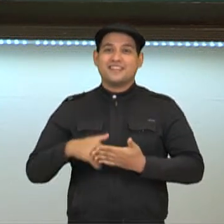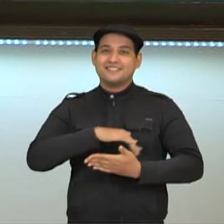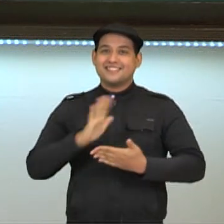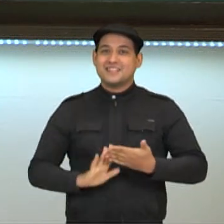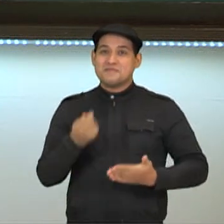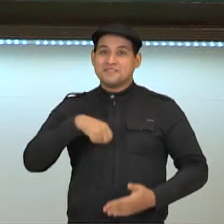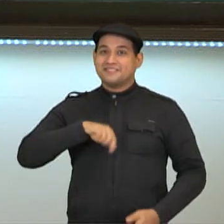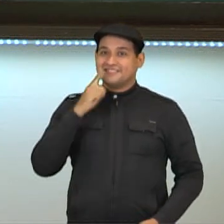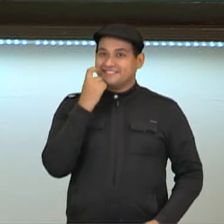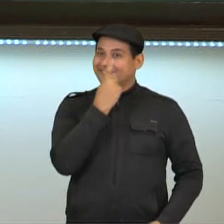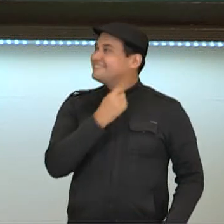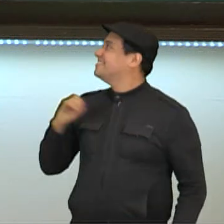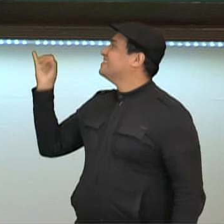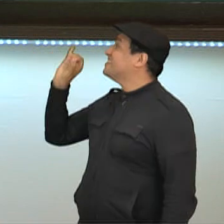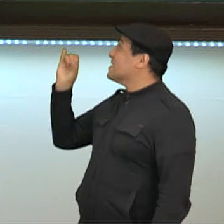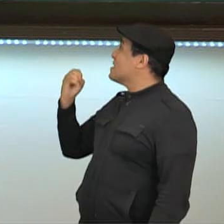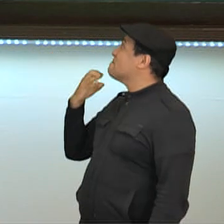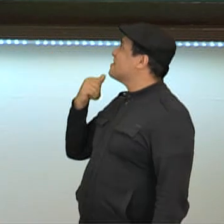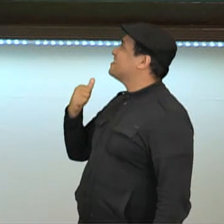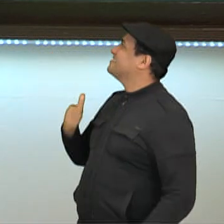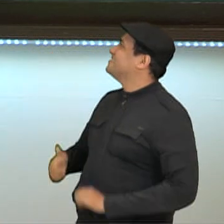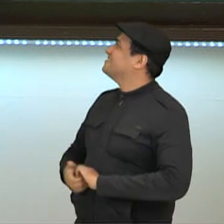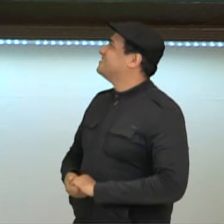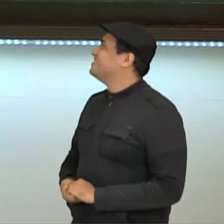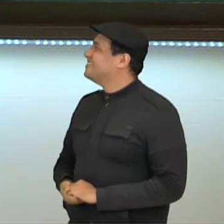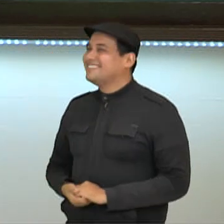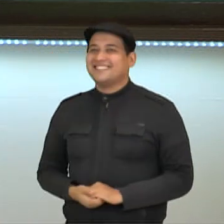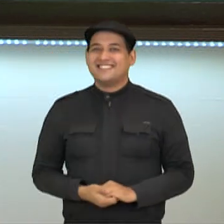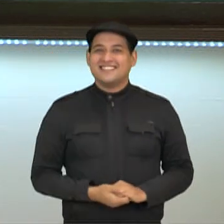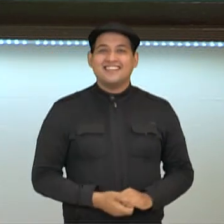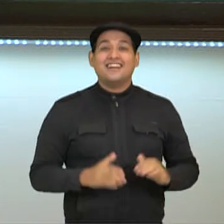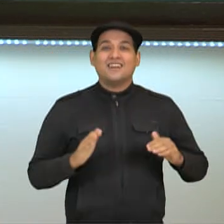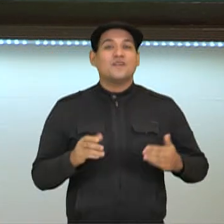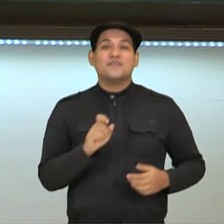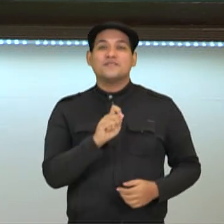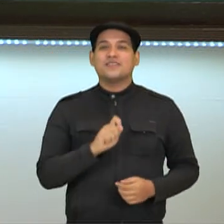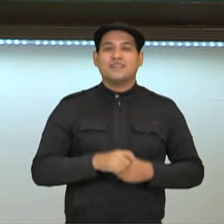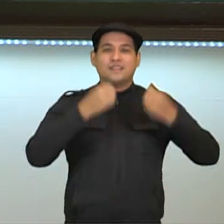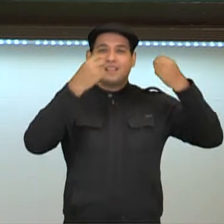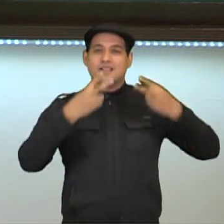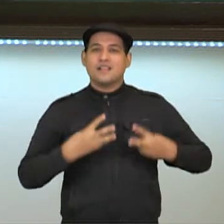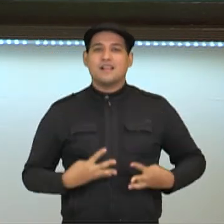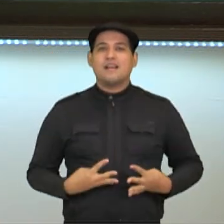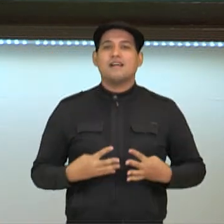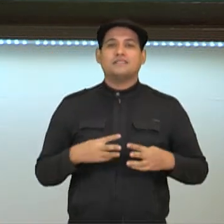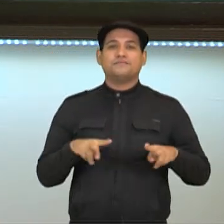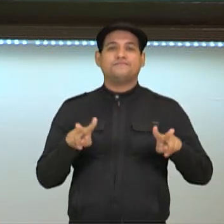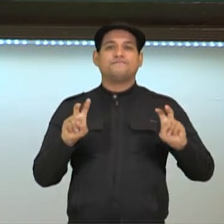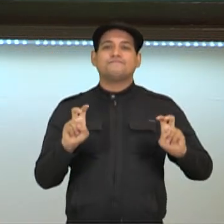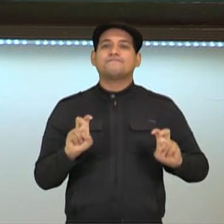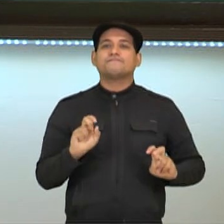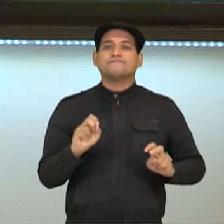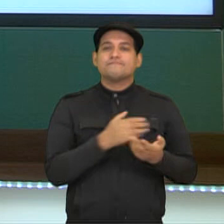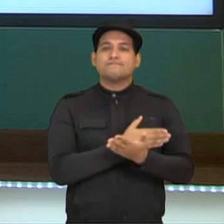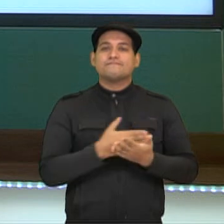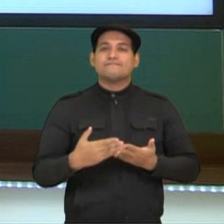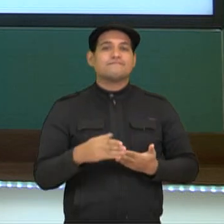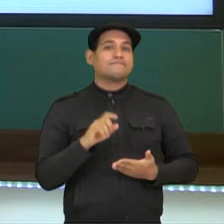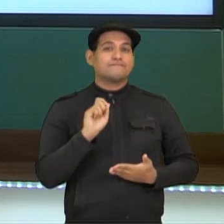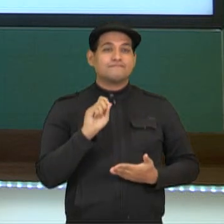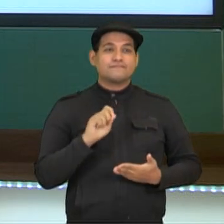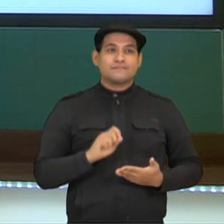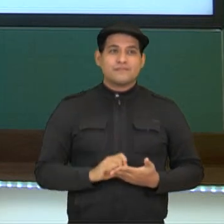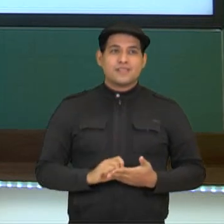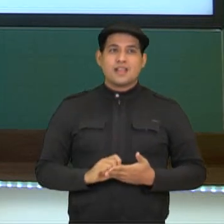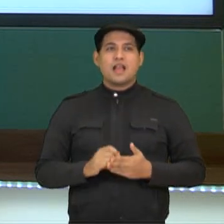intérprete Kelvin. Oi, Kelvin, tudo bem? E a gente está aqui para falar sobre a introdução ao